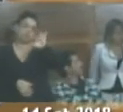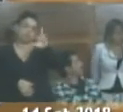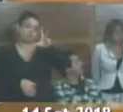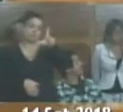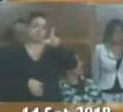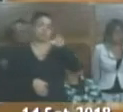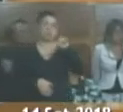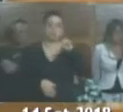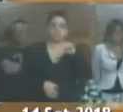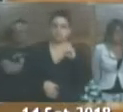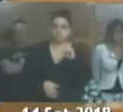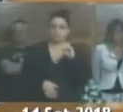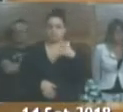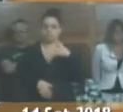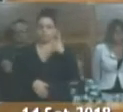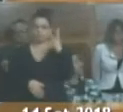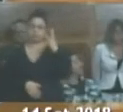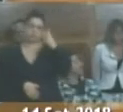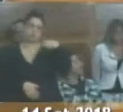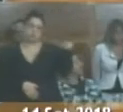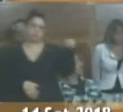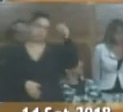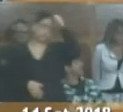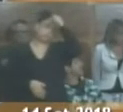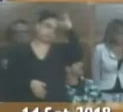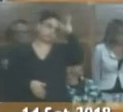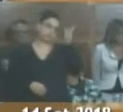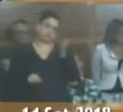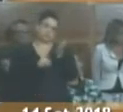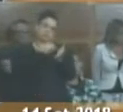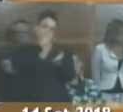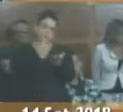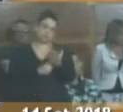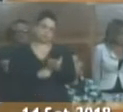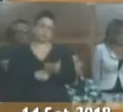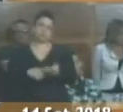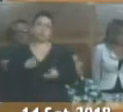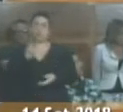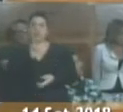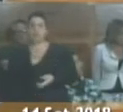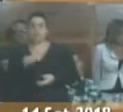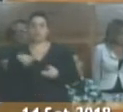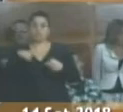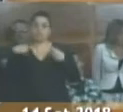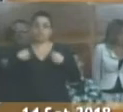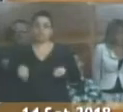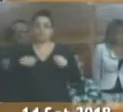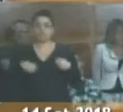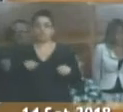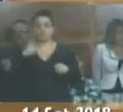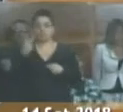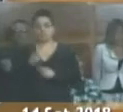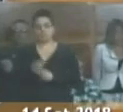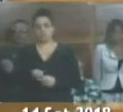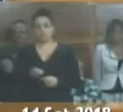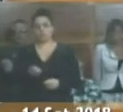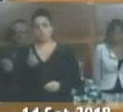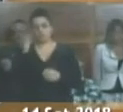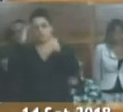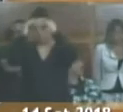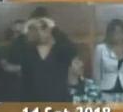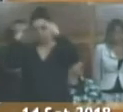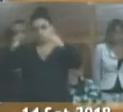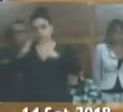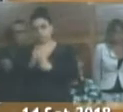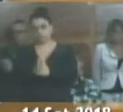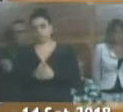INCRA. Tem cerca de 3 meses que o nosso prefeito assinou esse convênio, então também vai ser uma necessidade que nós vamos procurar estar atendendo.